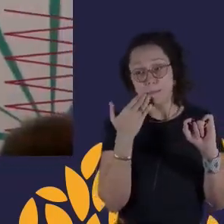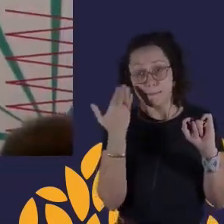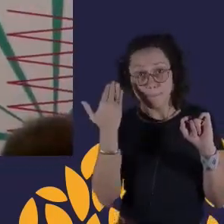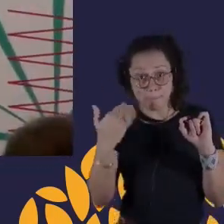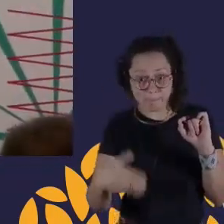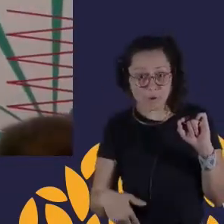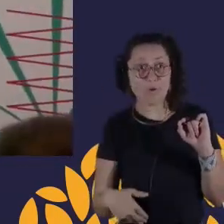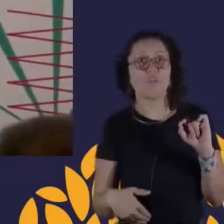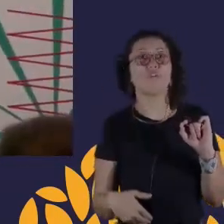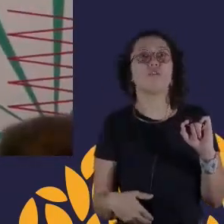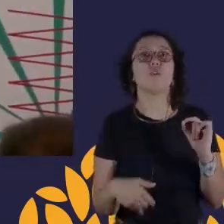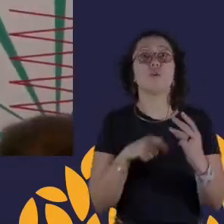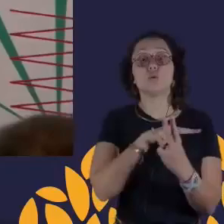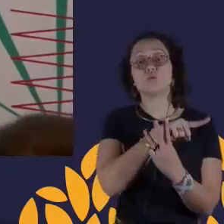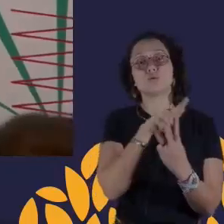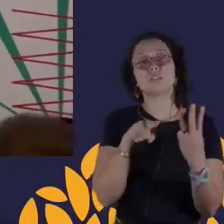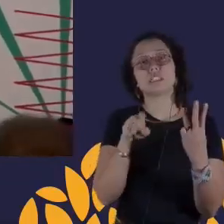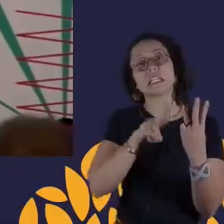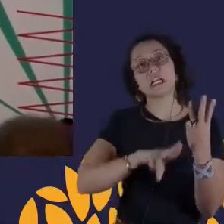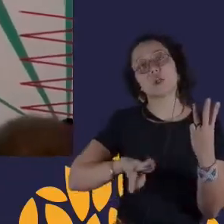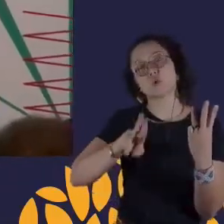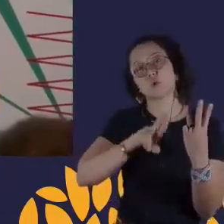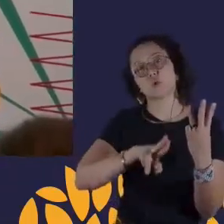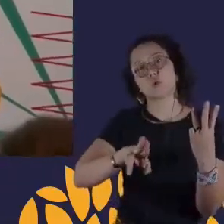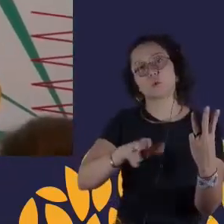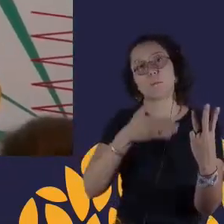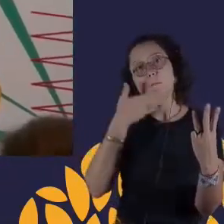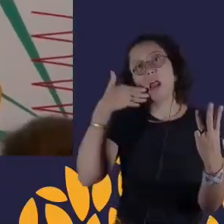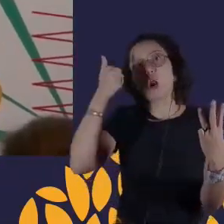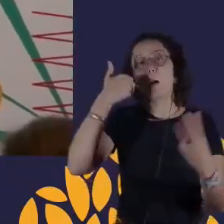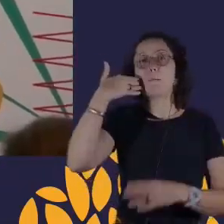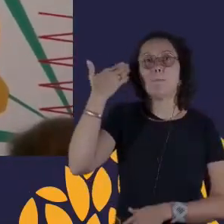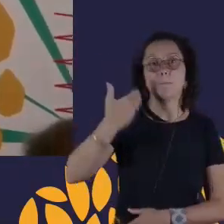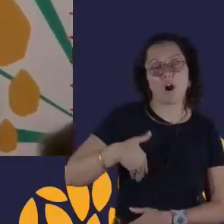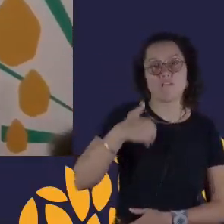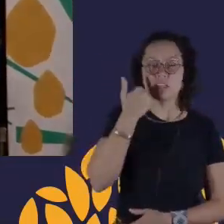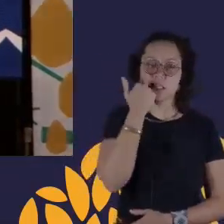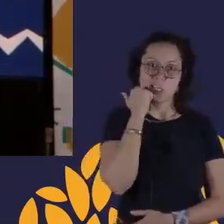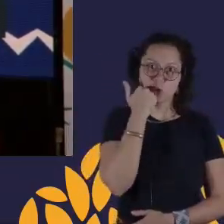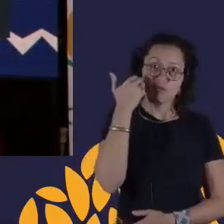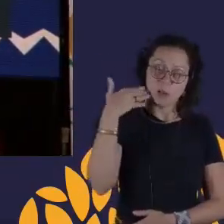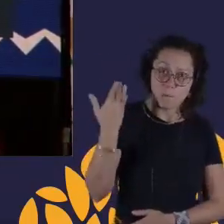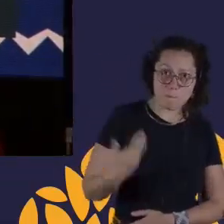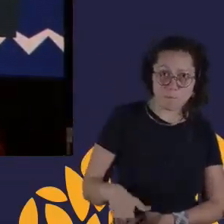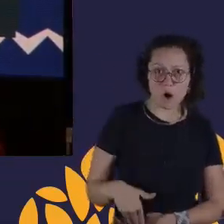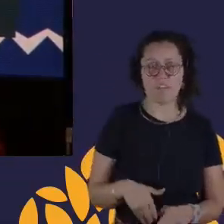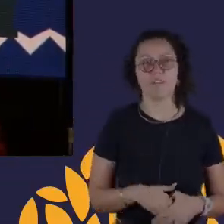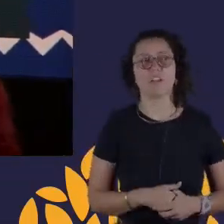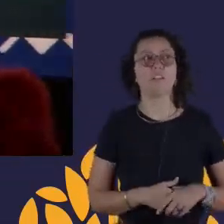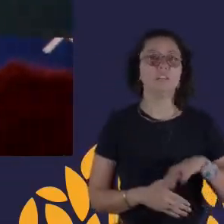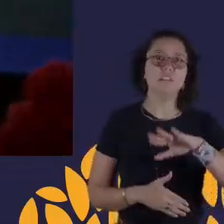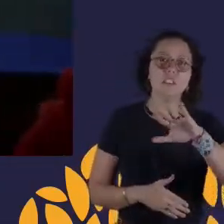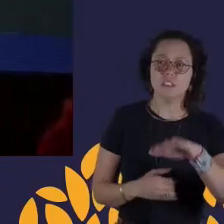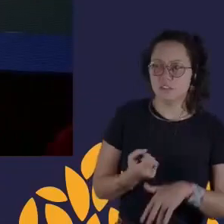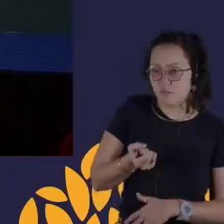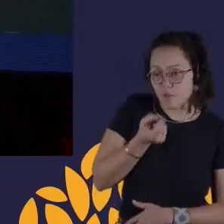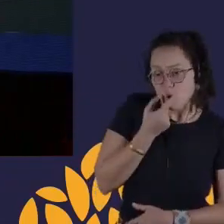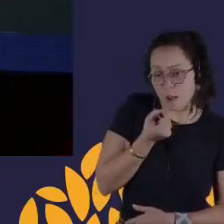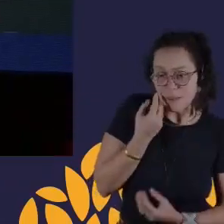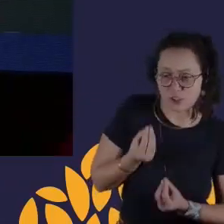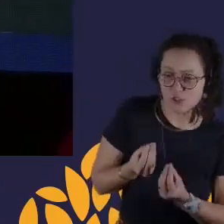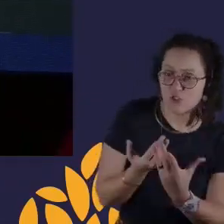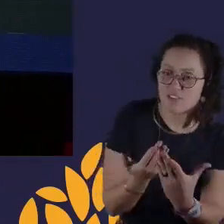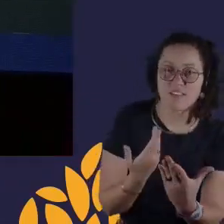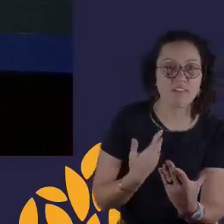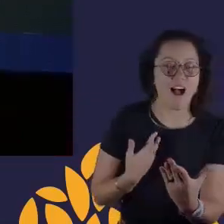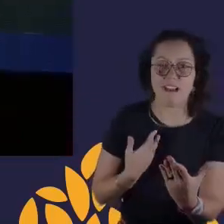3 usos que têm maior nível de evidência científica. Você não dá um medicamento que não tem